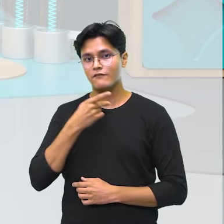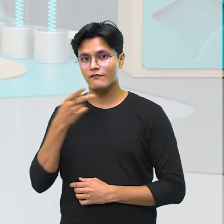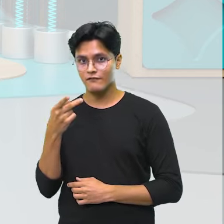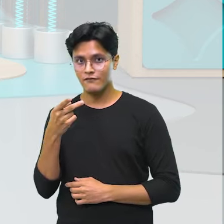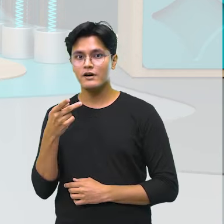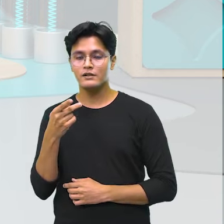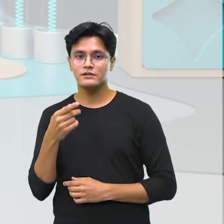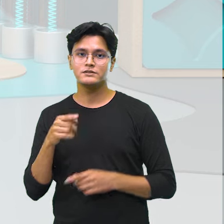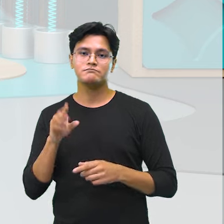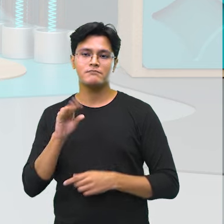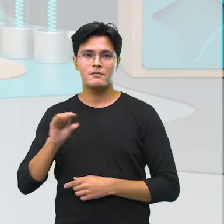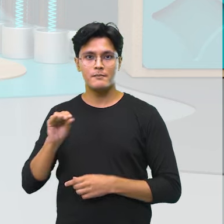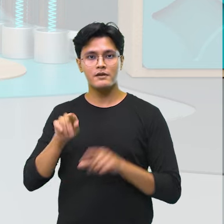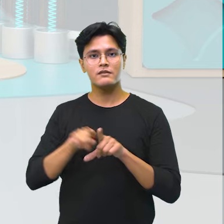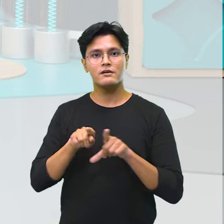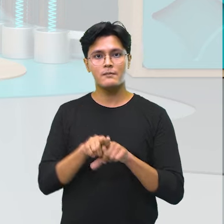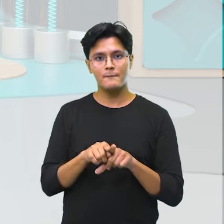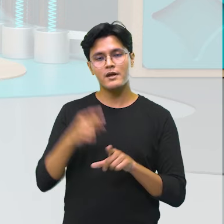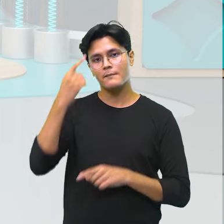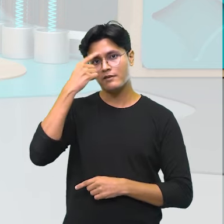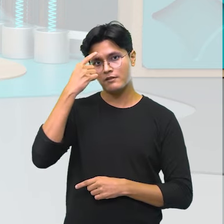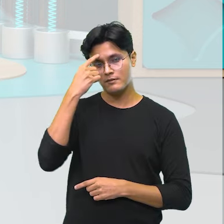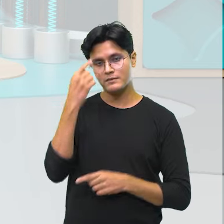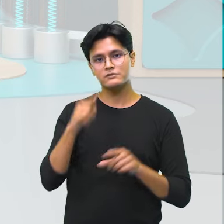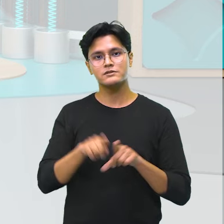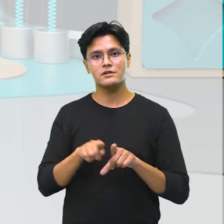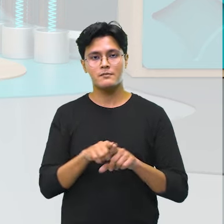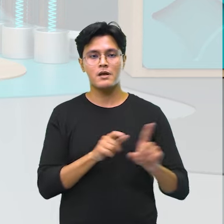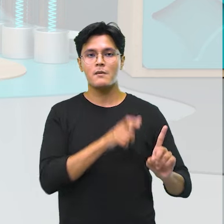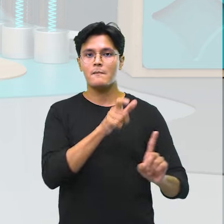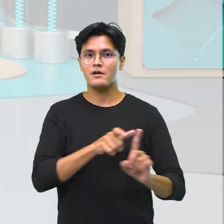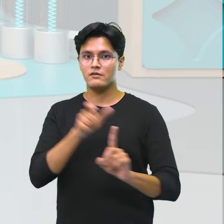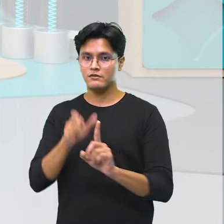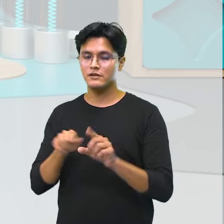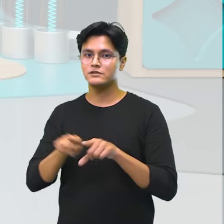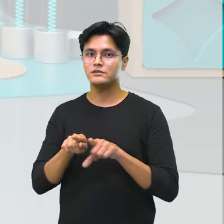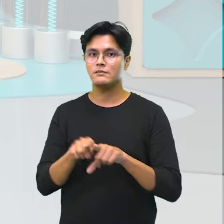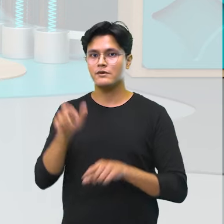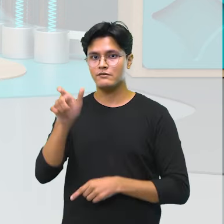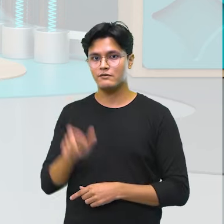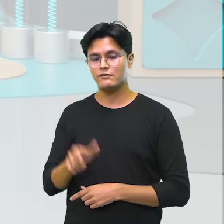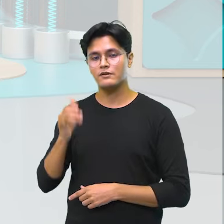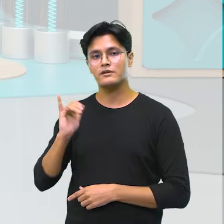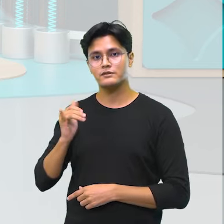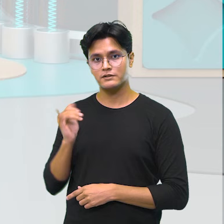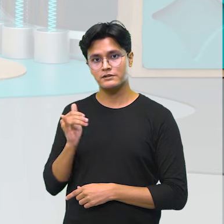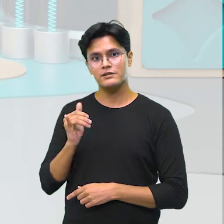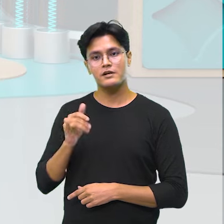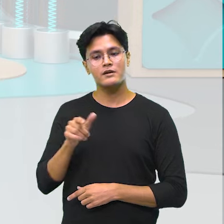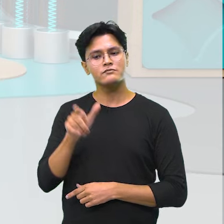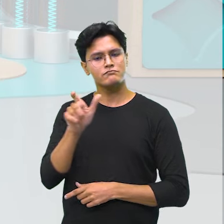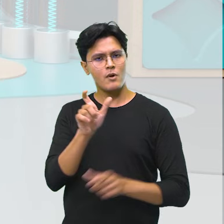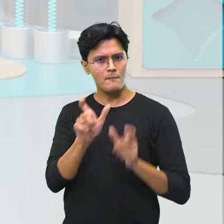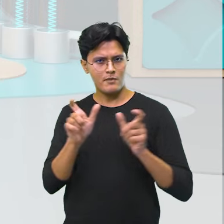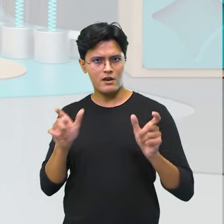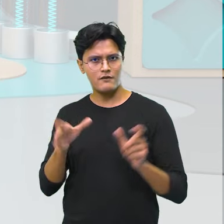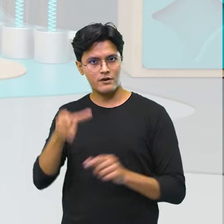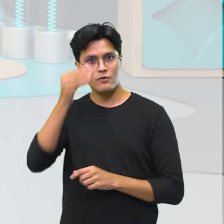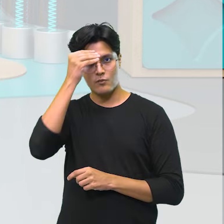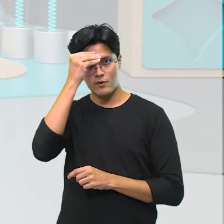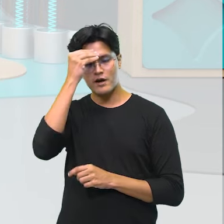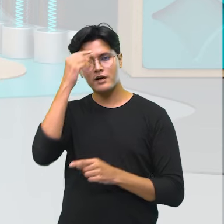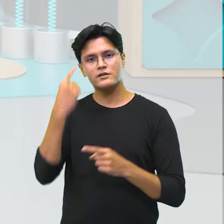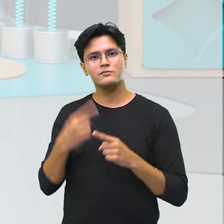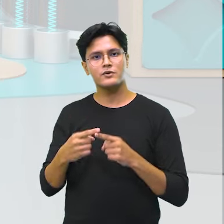próxima, pensamentos, personagens e narrador, ok? Gravem essas palavrinhas aí, porque elas